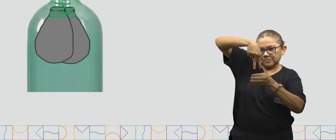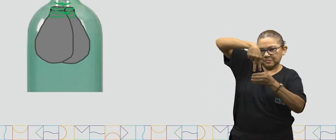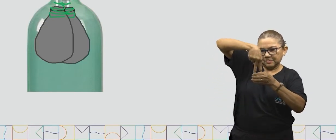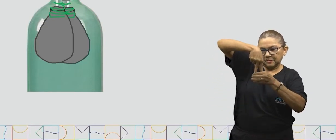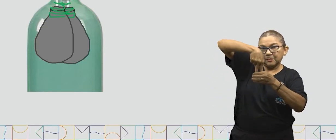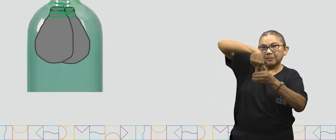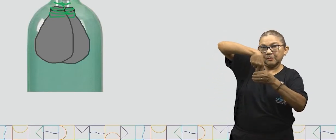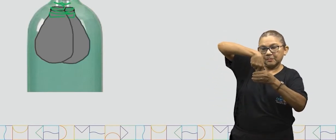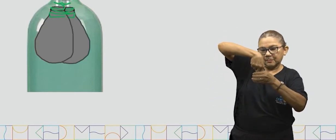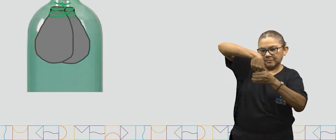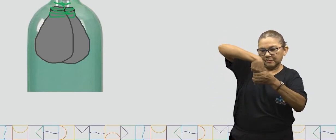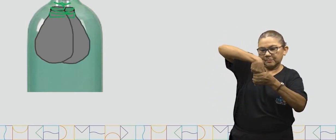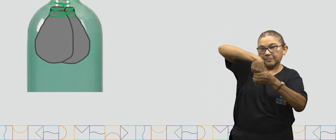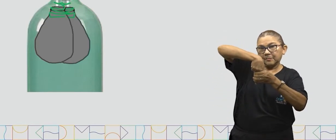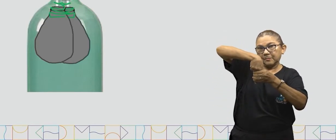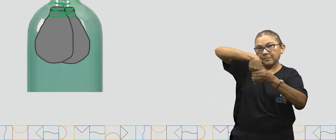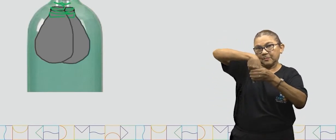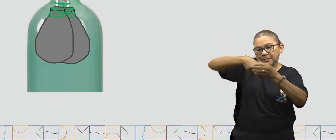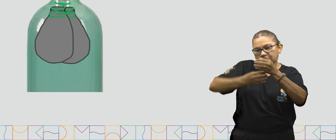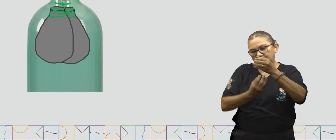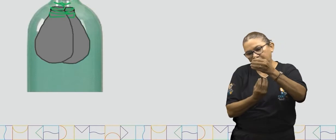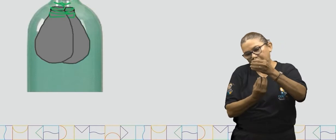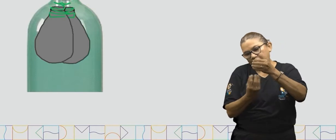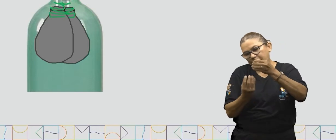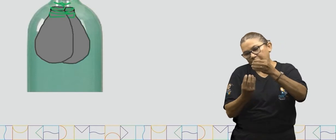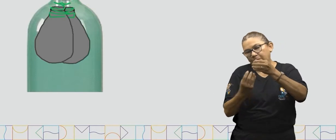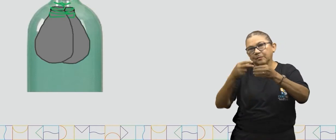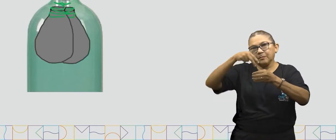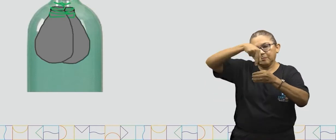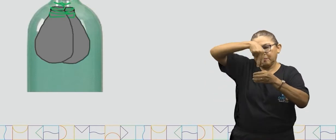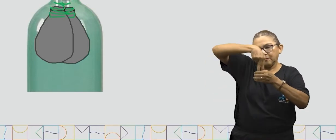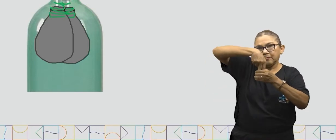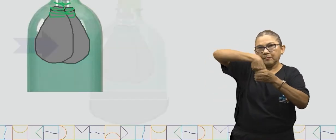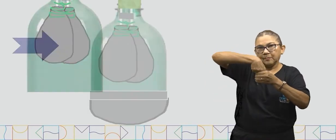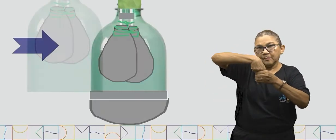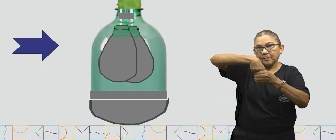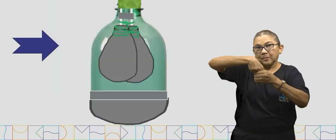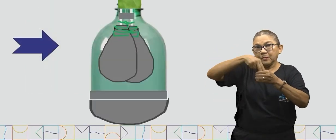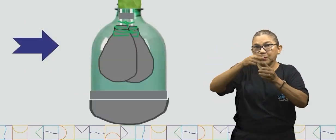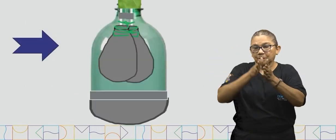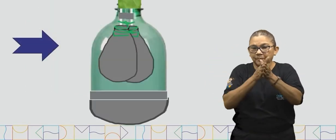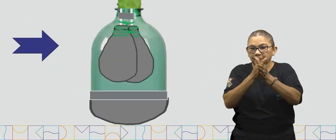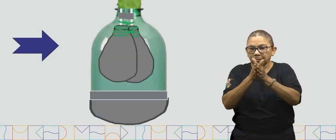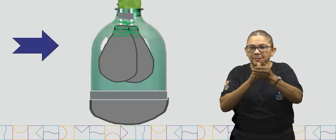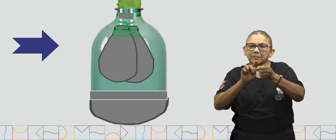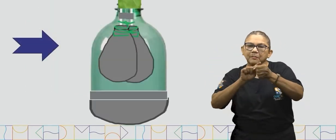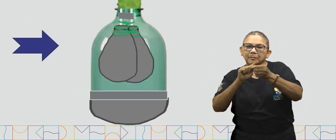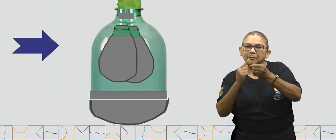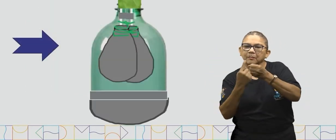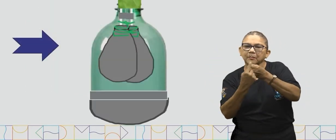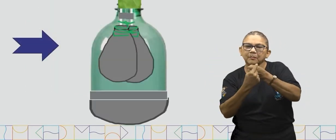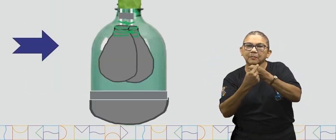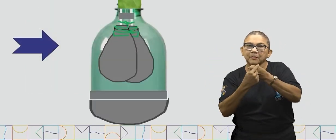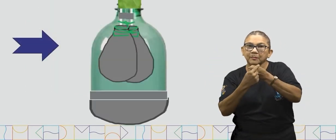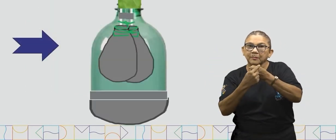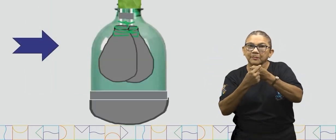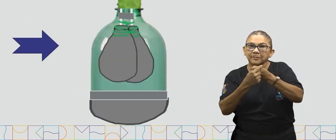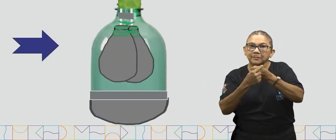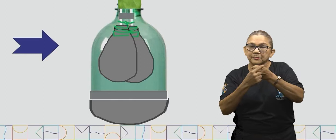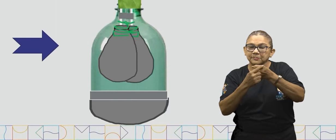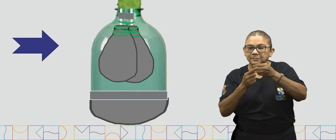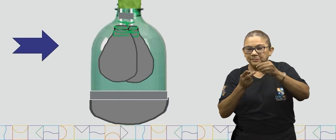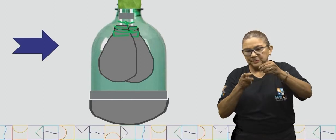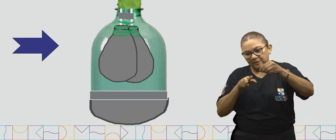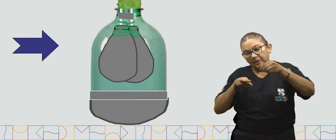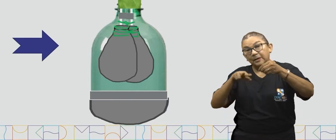da garrafa PET e use massinha de modelar para prendê-los. Quinto passo, corte